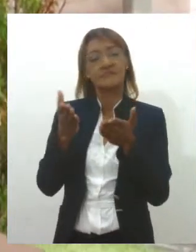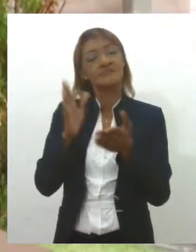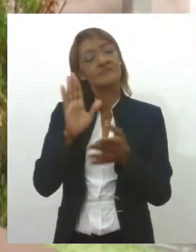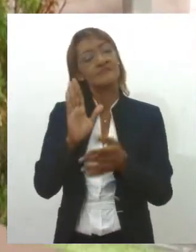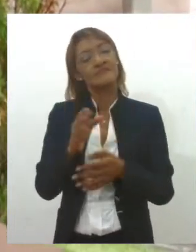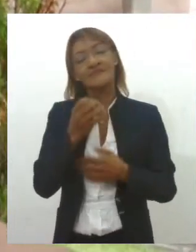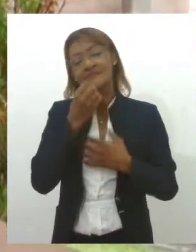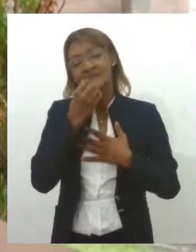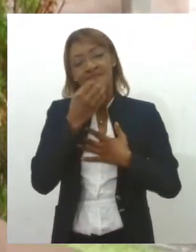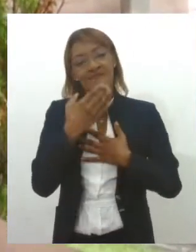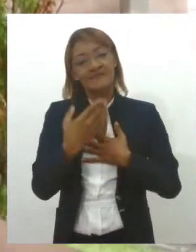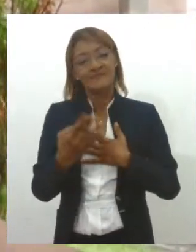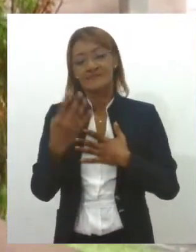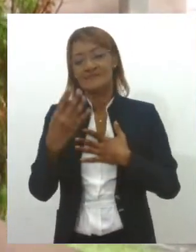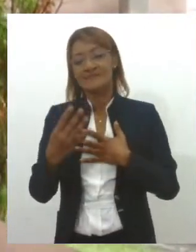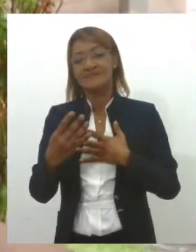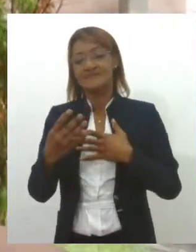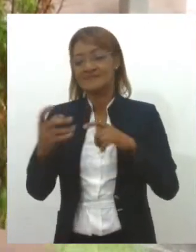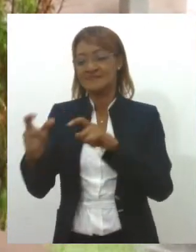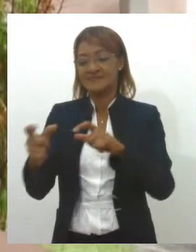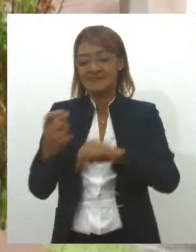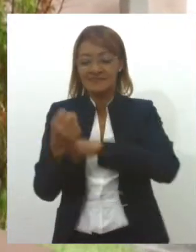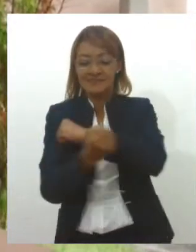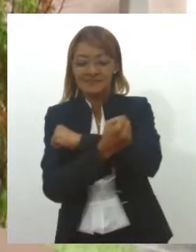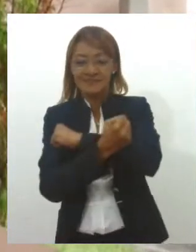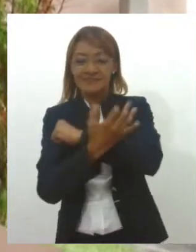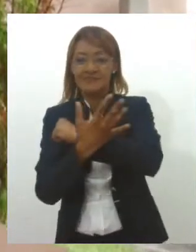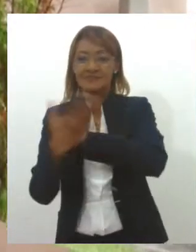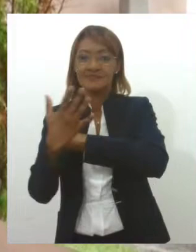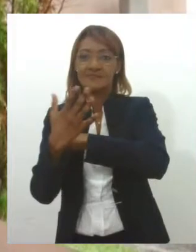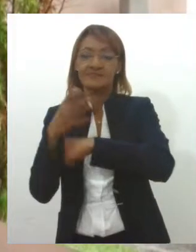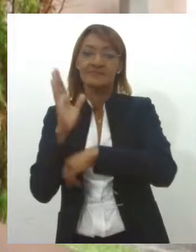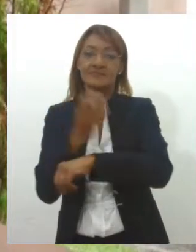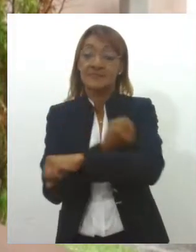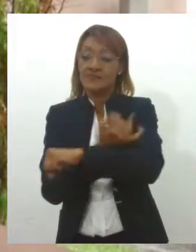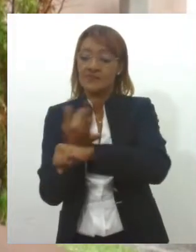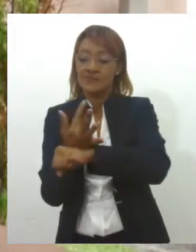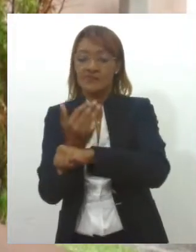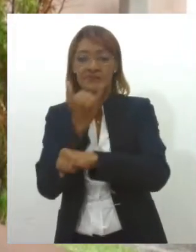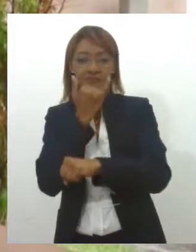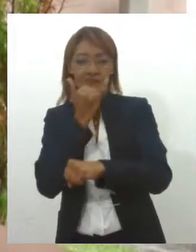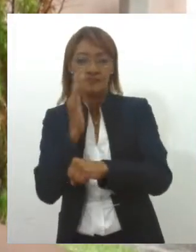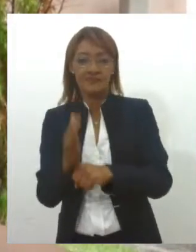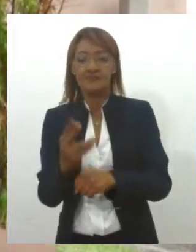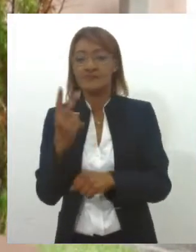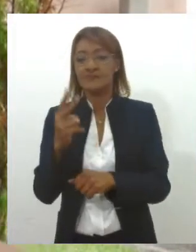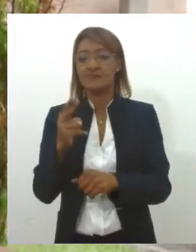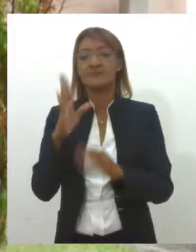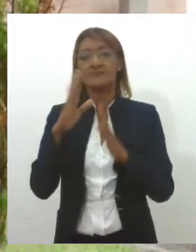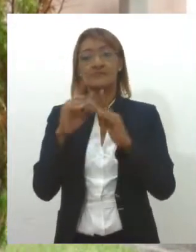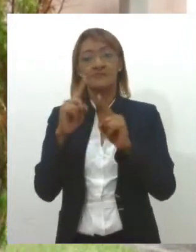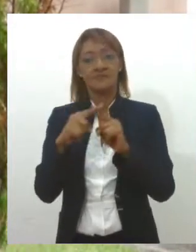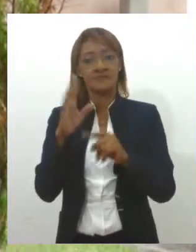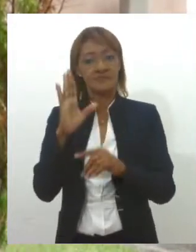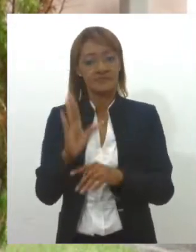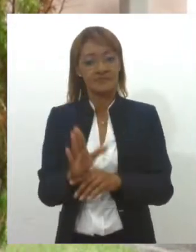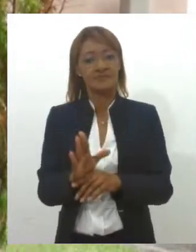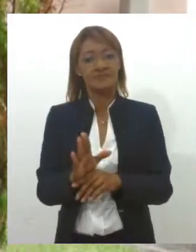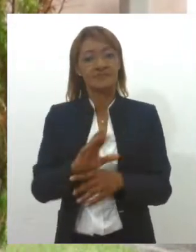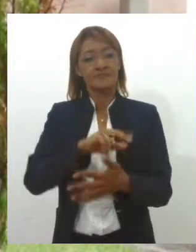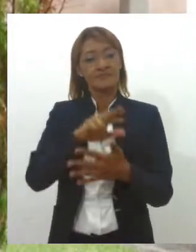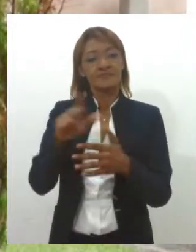convidativo são quatro Jardins né duas capelas um ambiente relacionais diversos e aqui